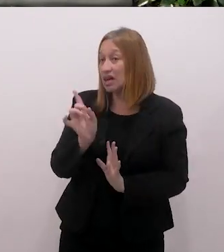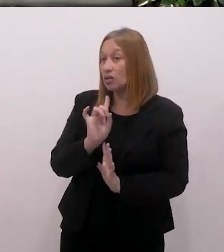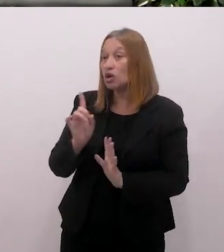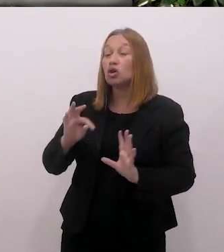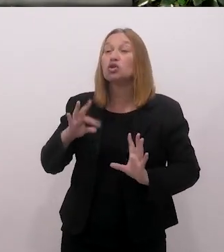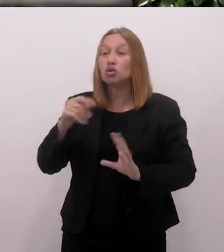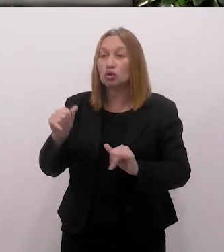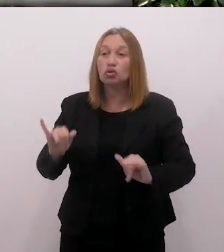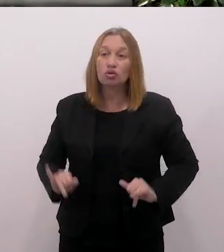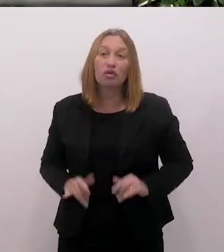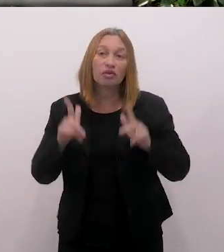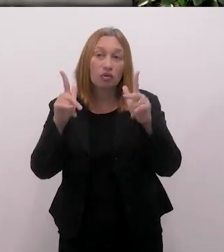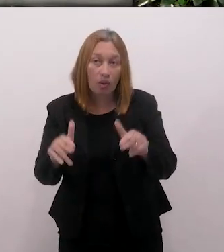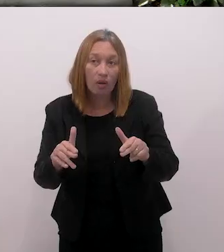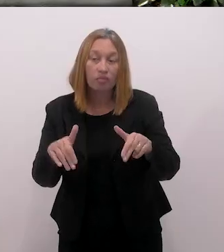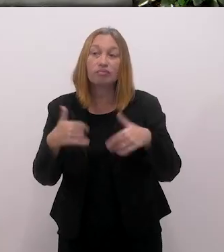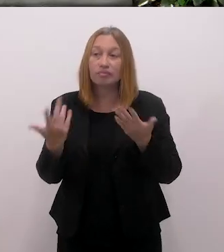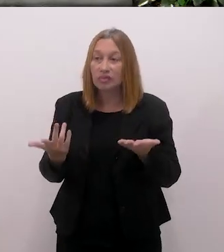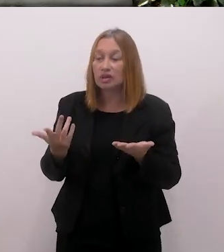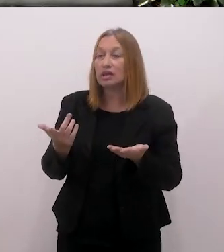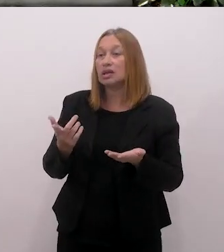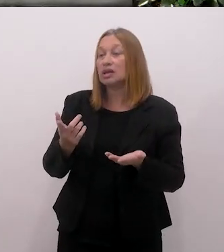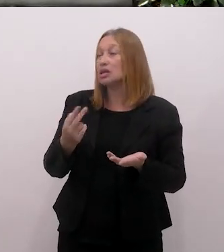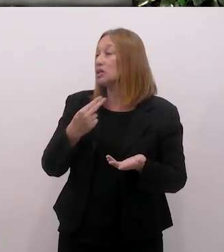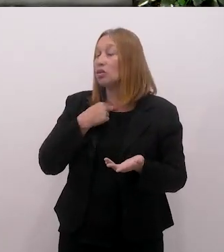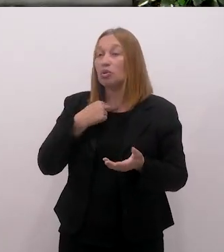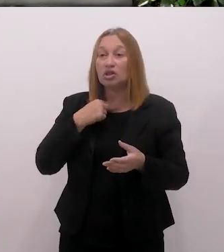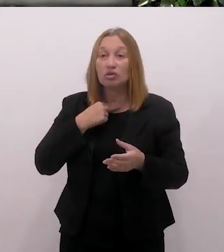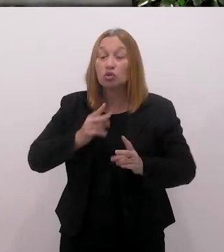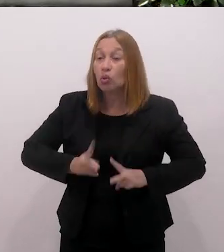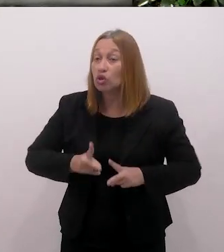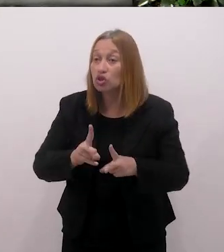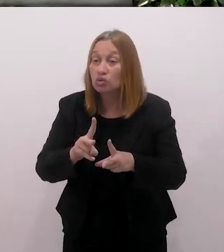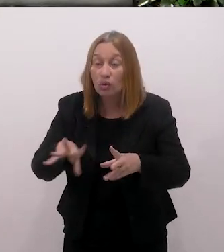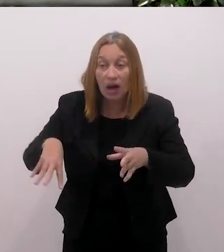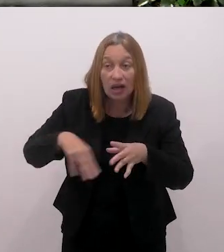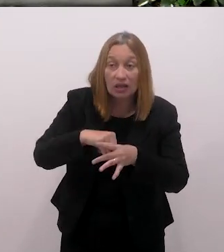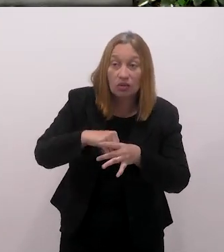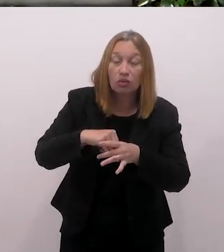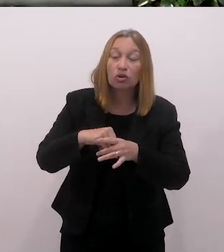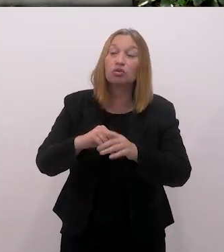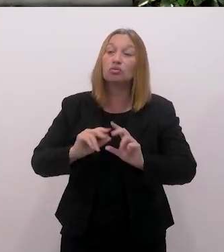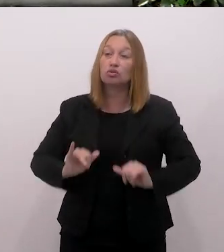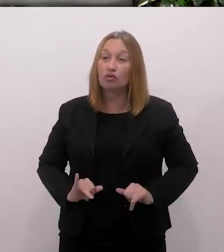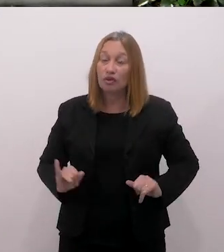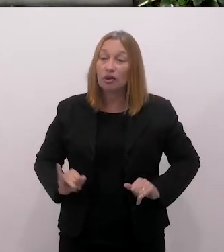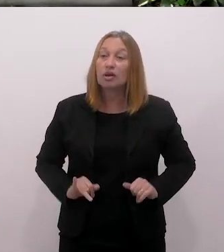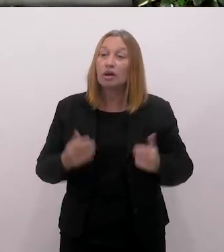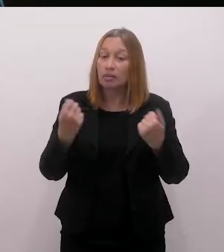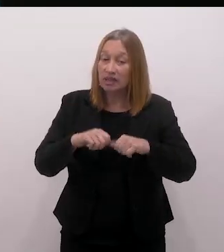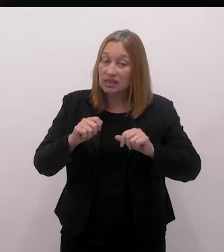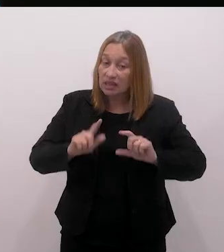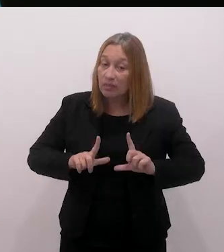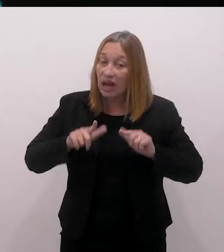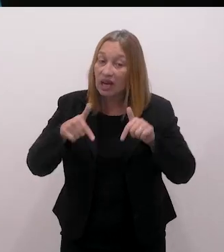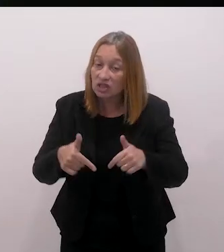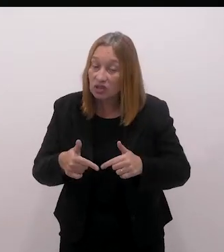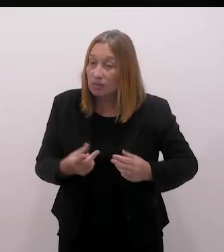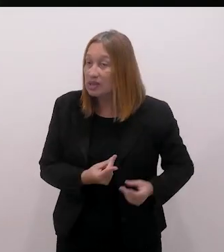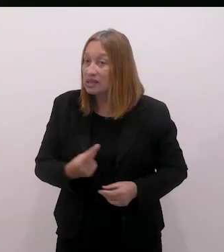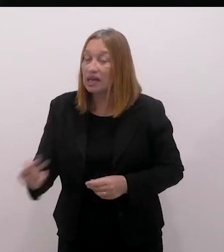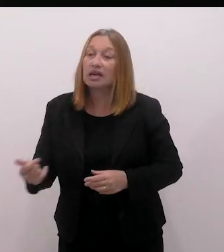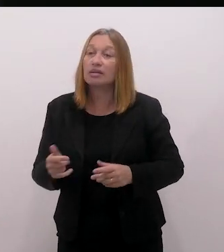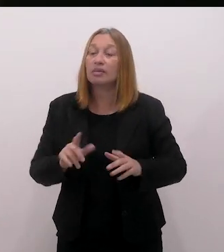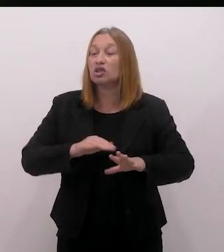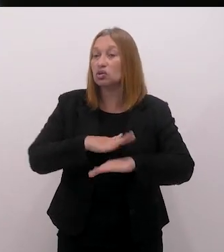classe social, não tem cor, não tem idade. Não tem. Todo mundo pode passar por ela. Nós não devemos ficar nela e temos que criar meios